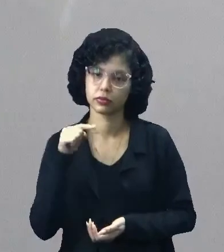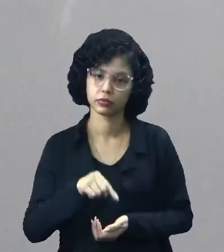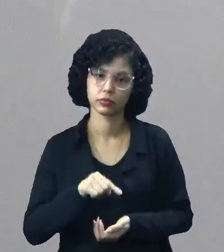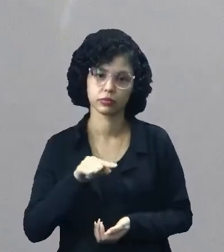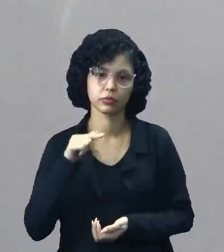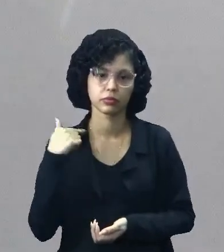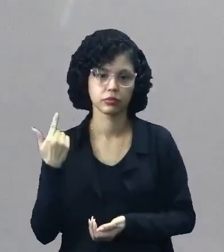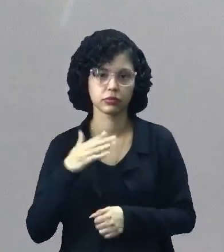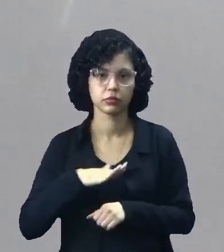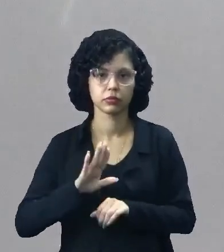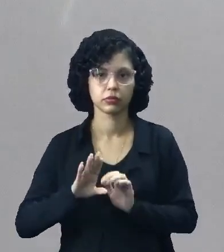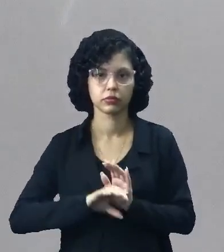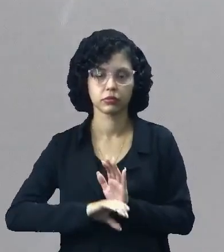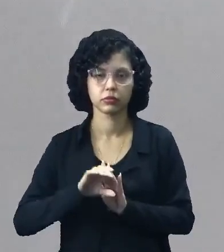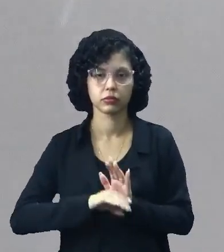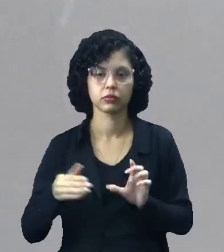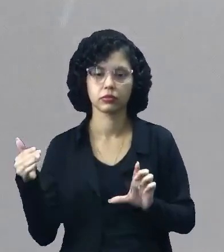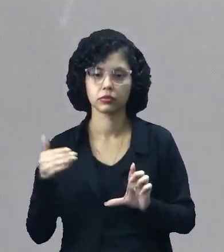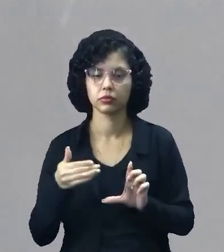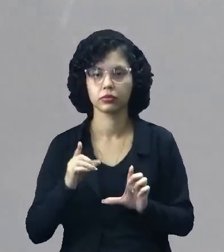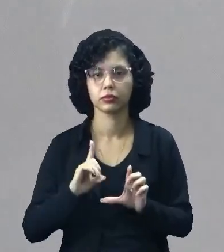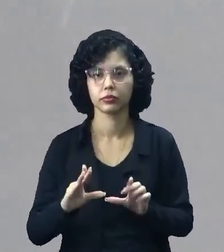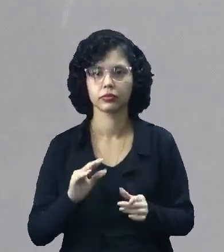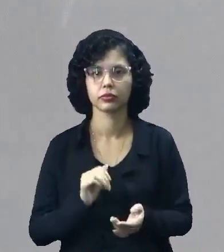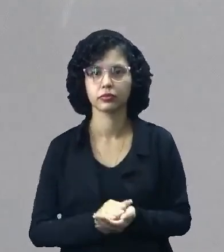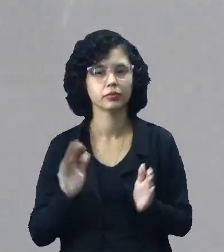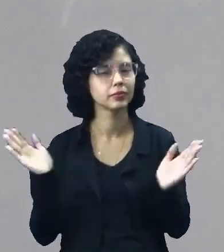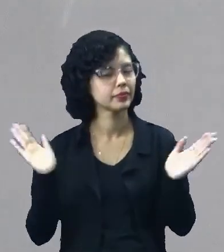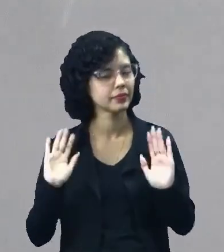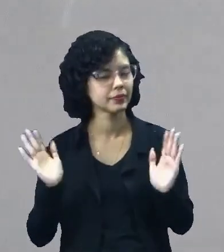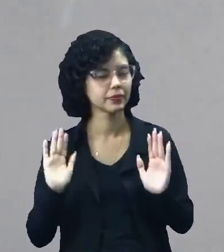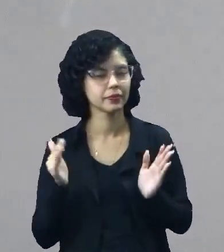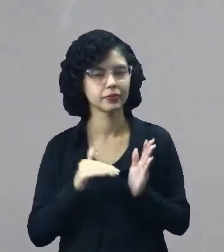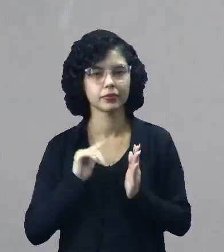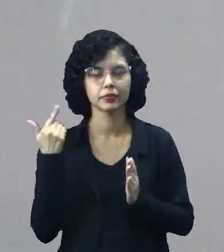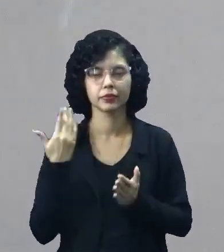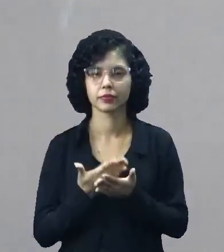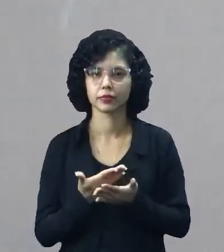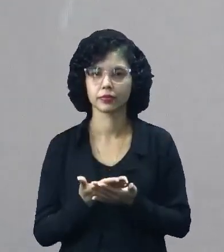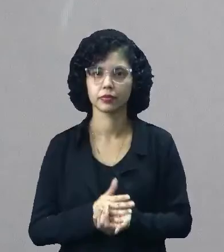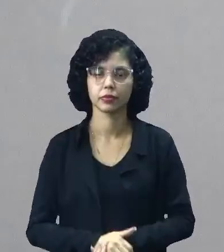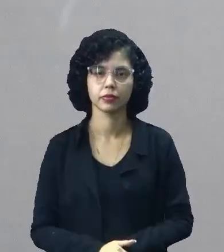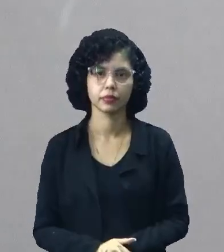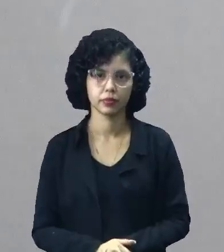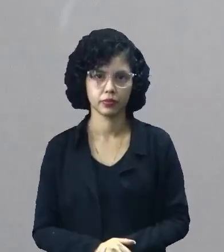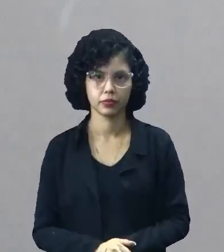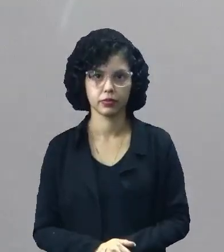acesso a esse e demais conteúdos, acesse a plataforma Eduque. Tchau, tchau. Até a próxima aula.